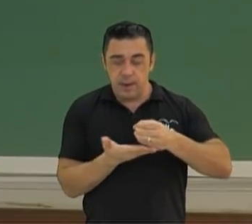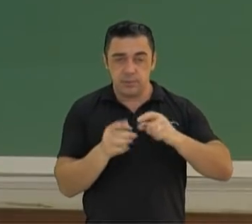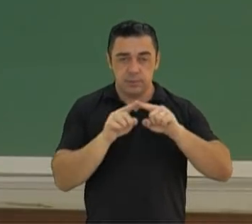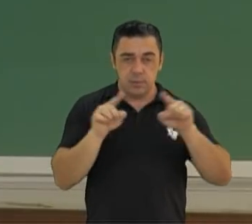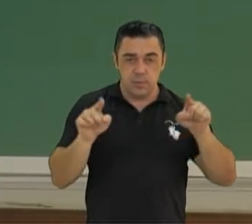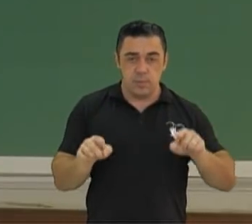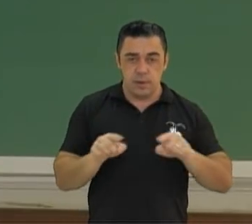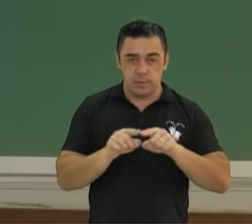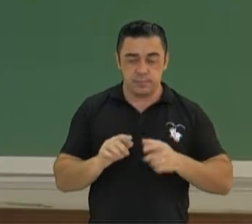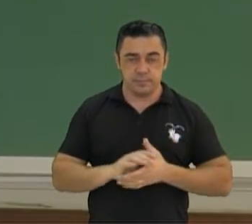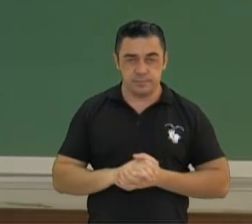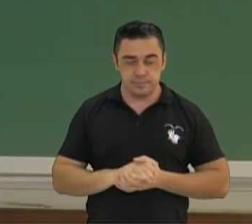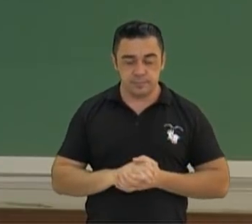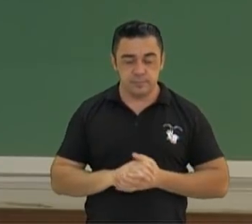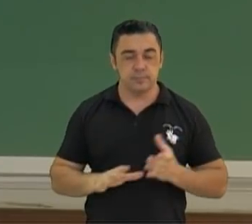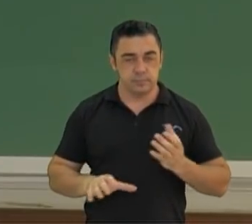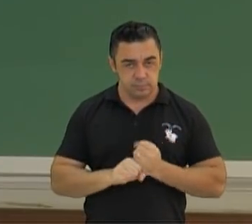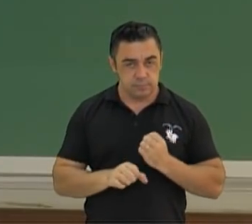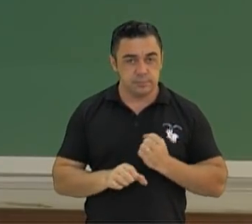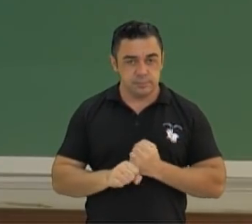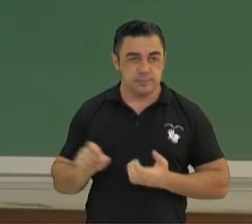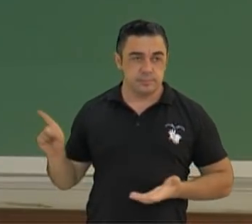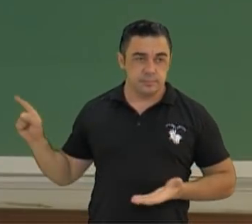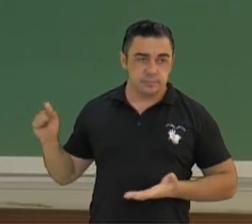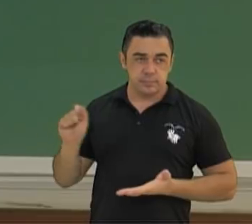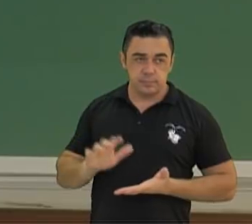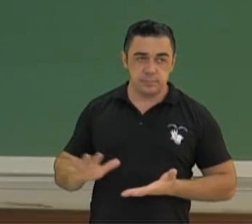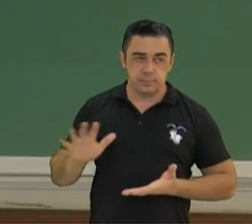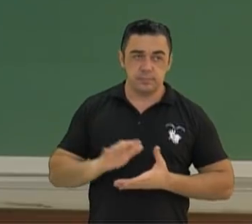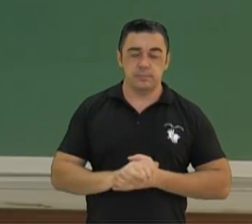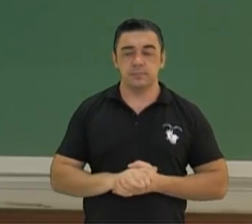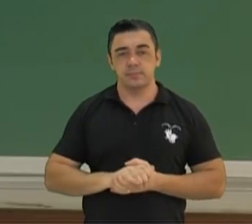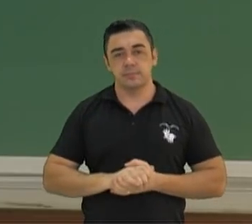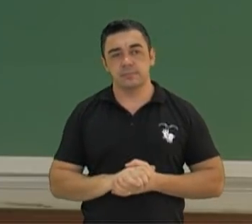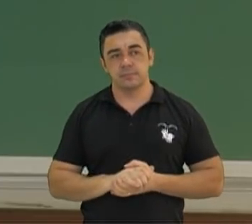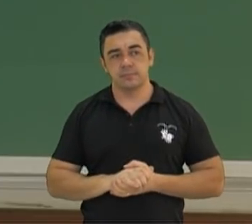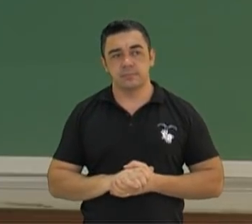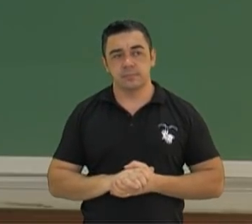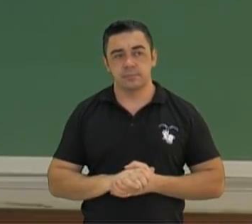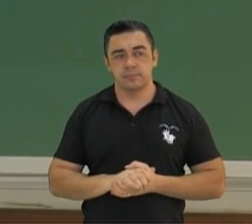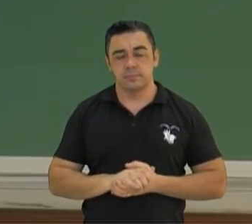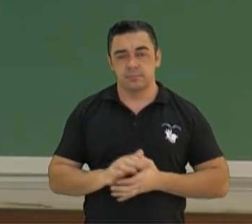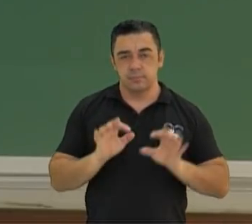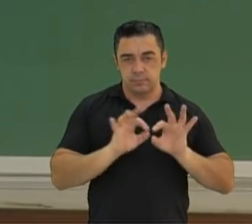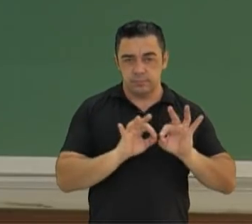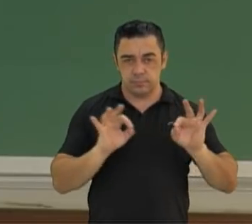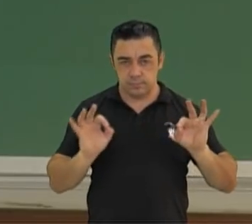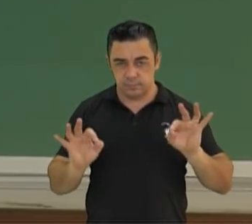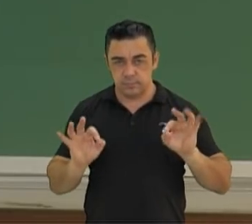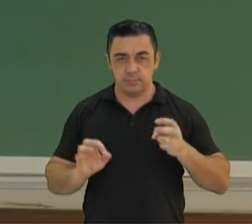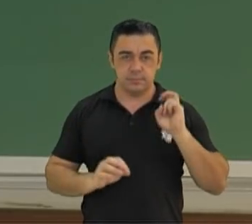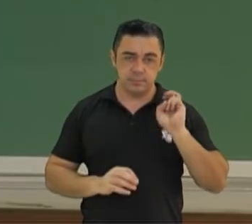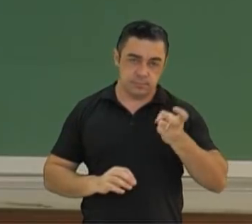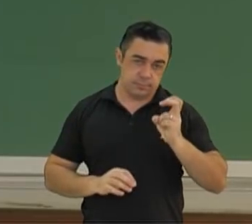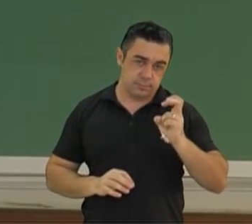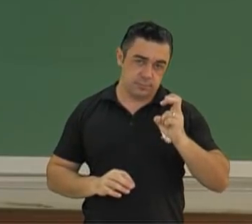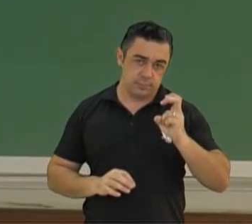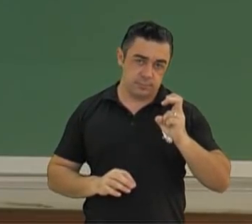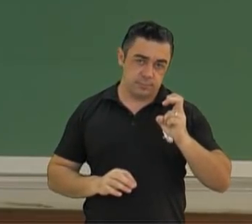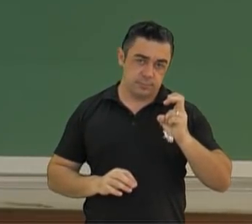1 quadrado de base. Temos que calcular essa área também. Então, olhem aqui, o lado do nosso quadrado é de